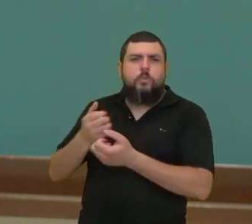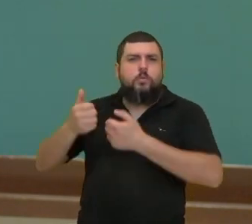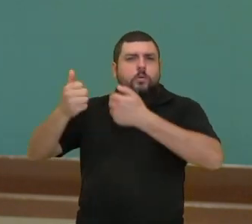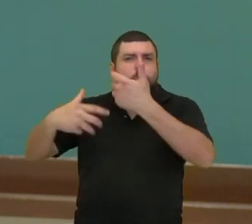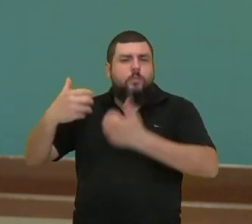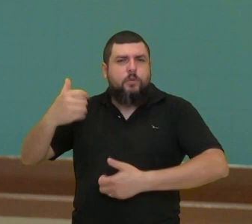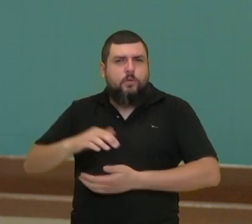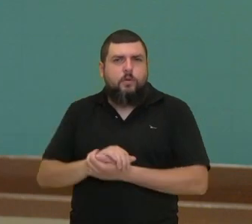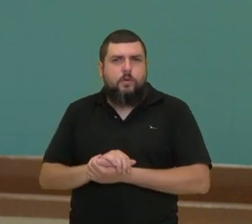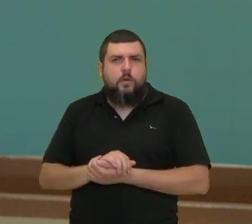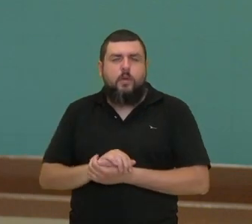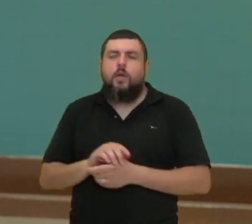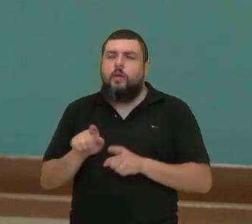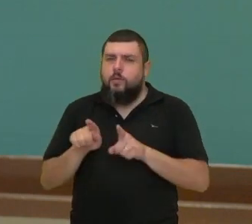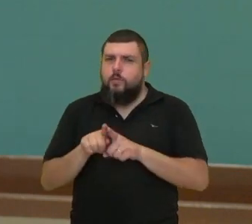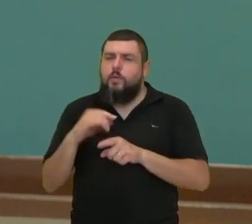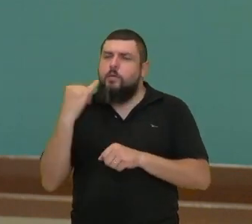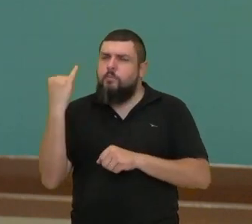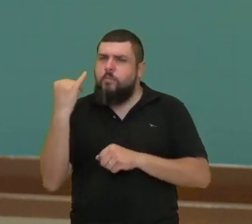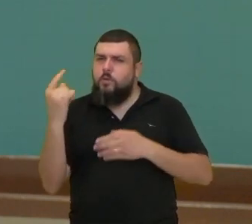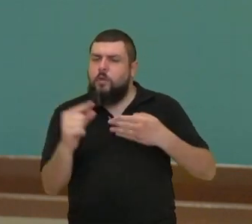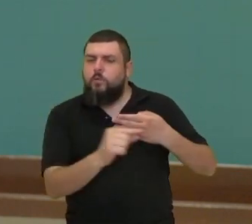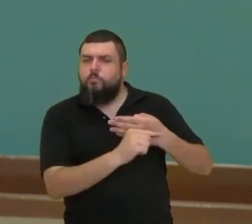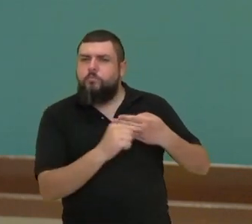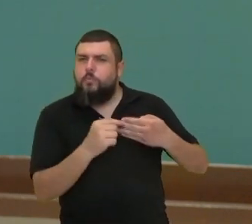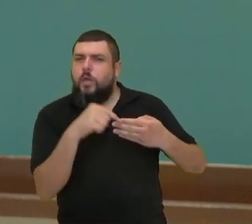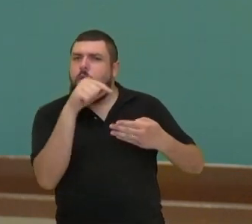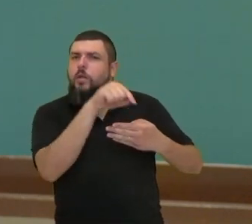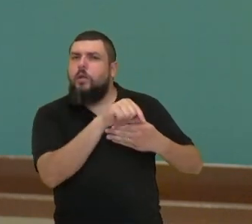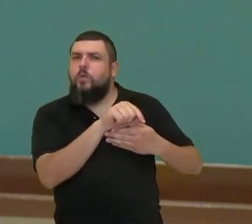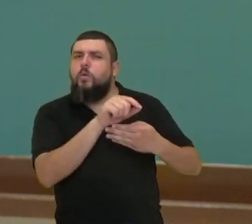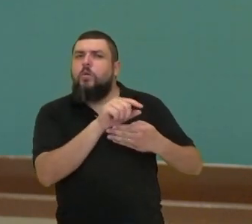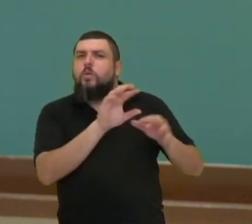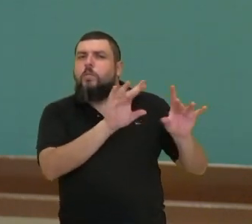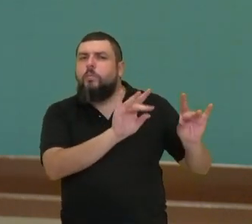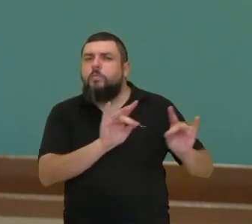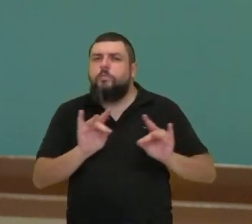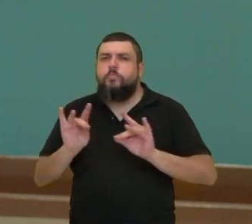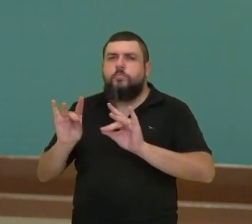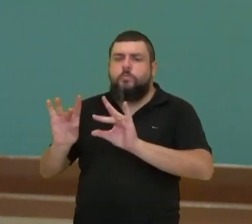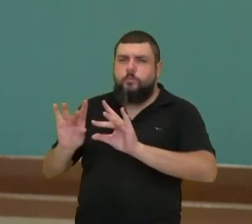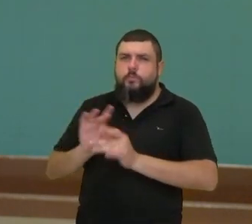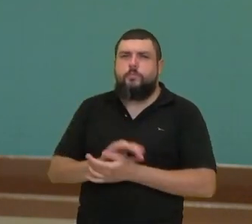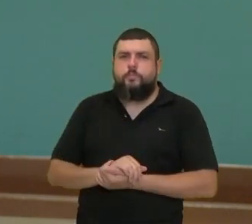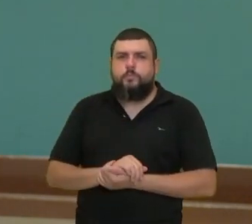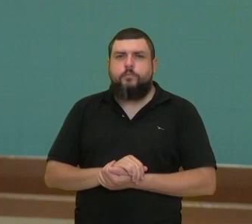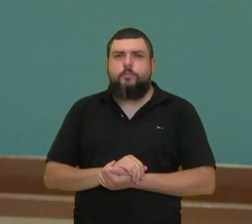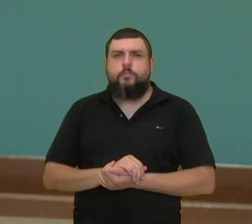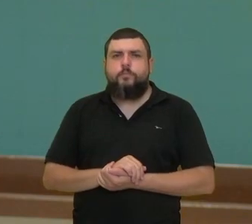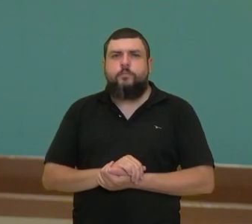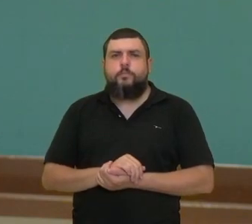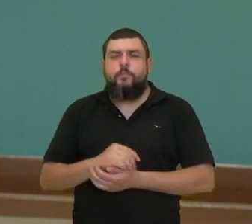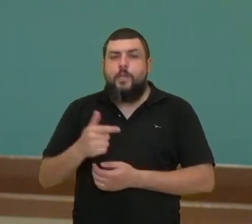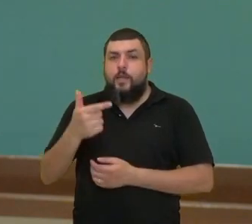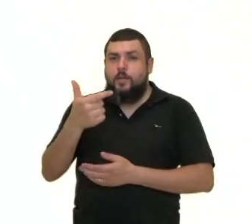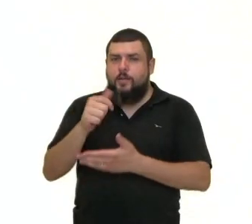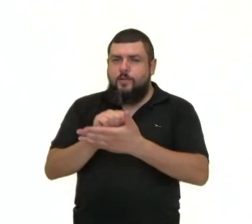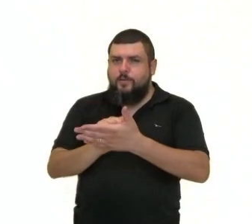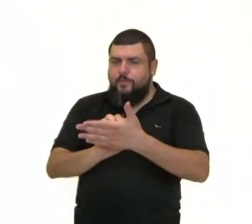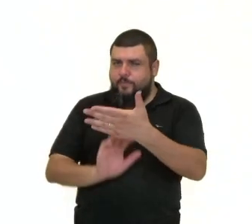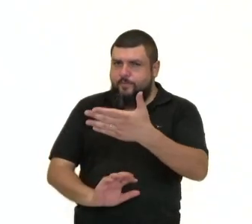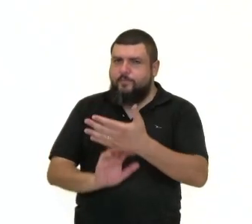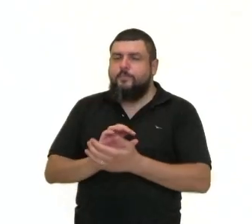importante citar a fonte de onde você retirou aquela informação. Vamos para a segunda